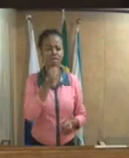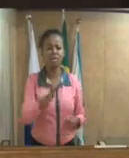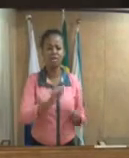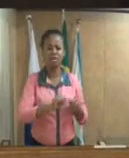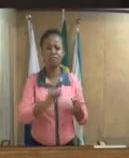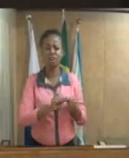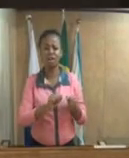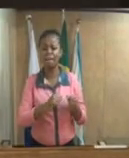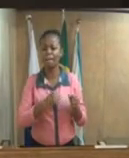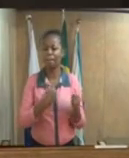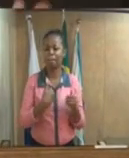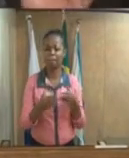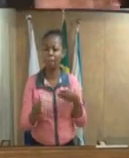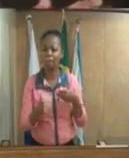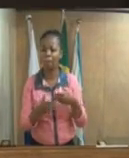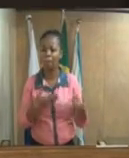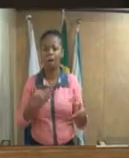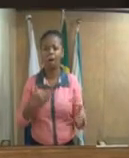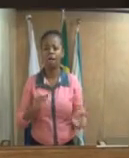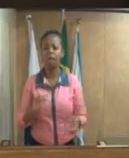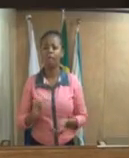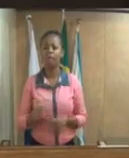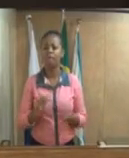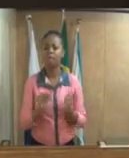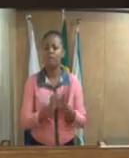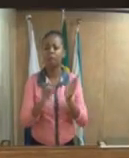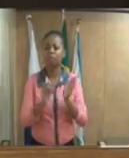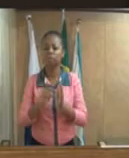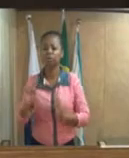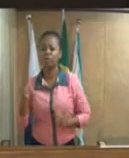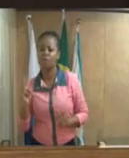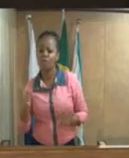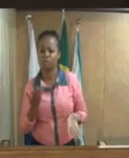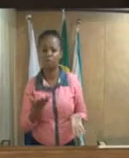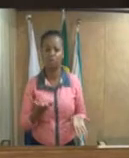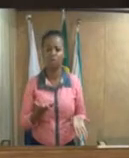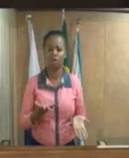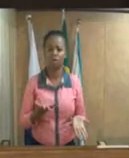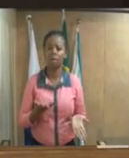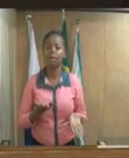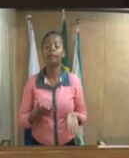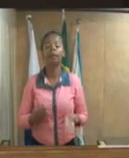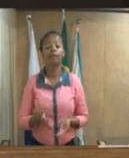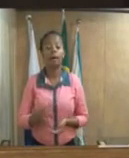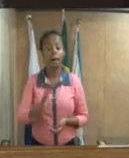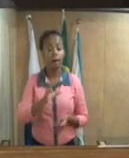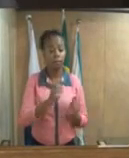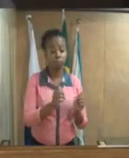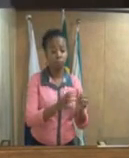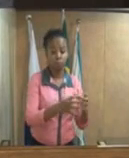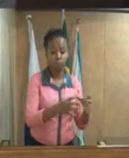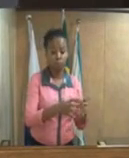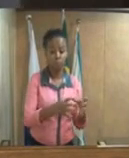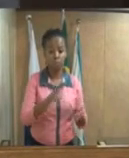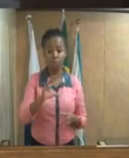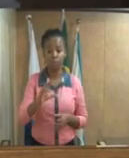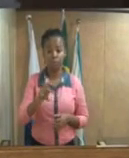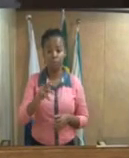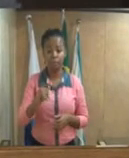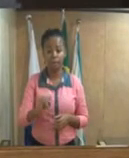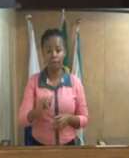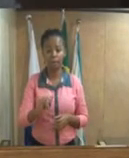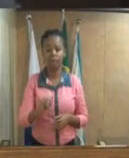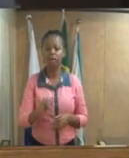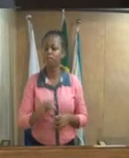valor. A CPI, meu amigo Beto, é só para